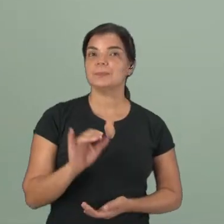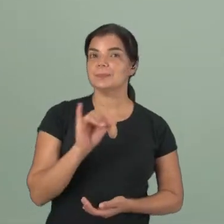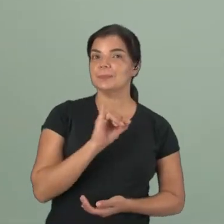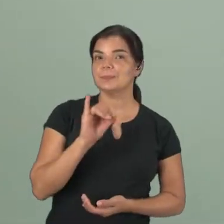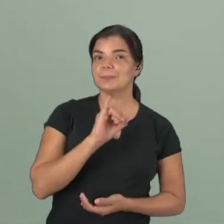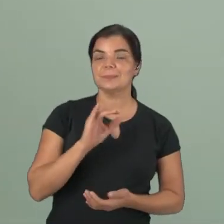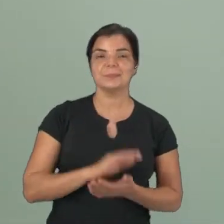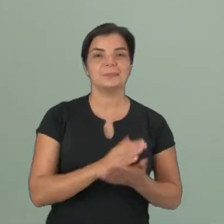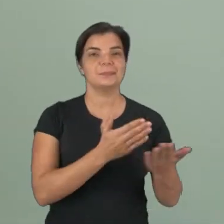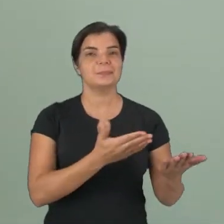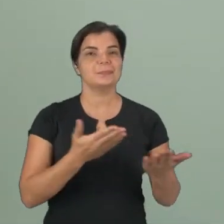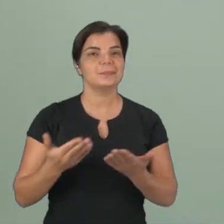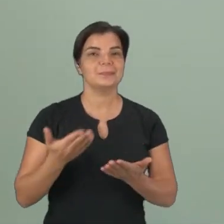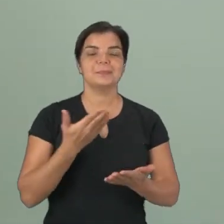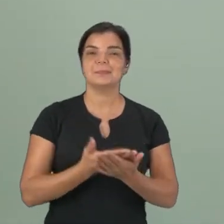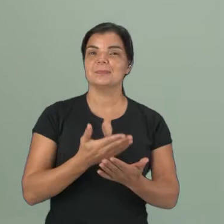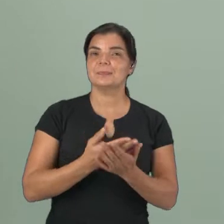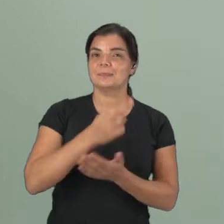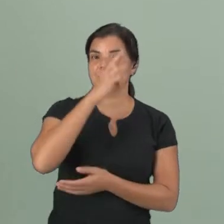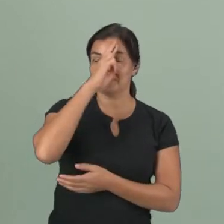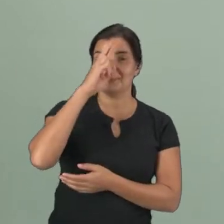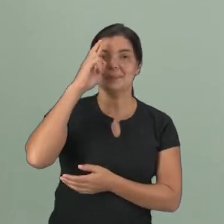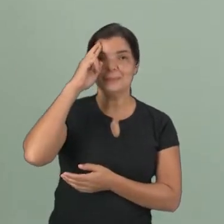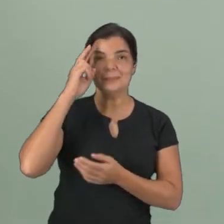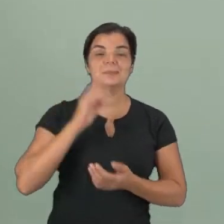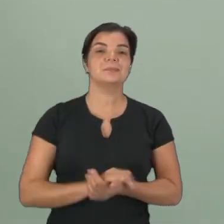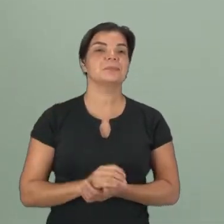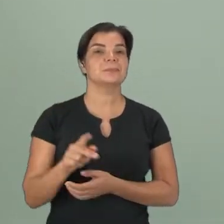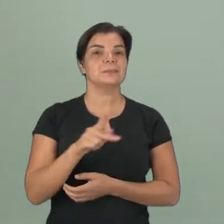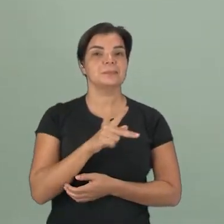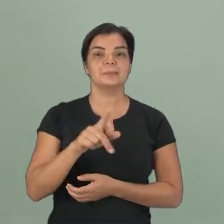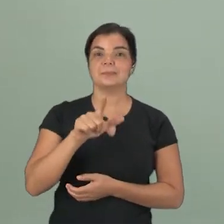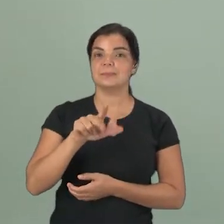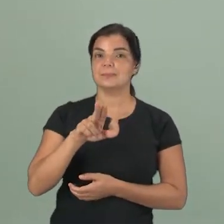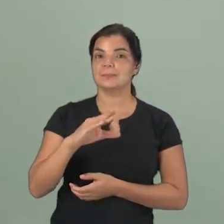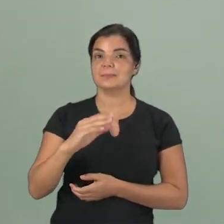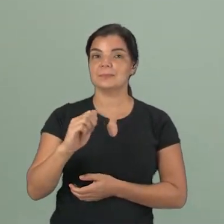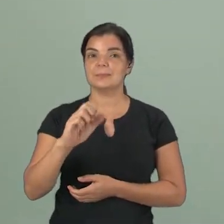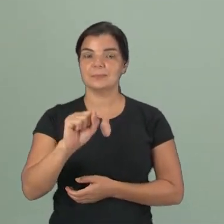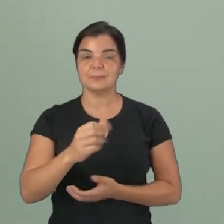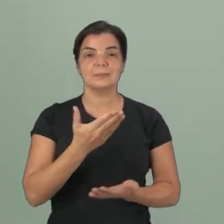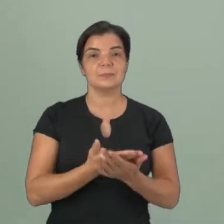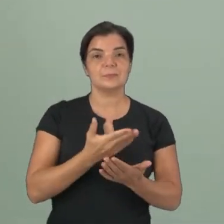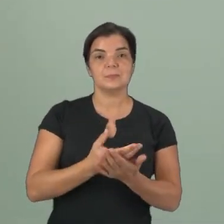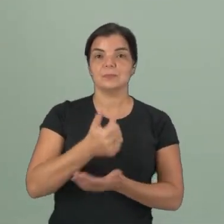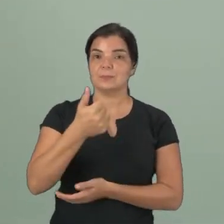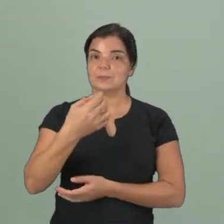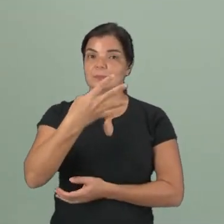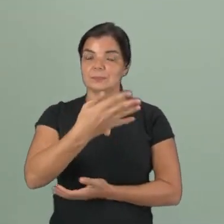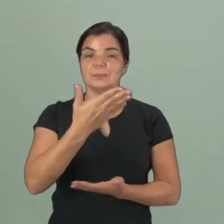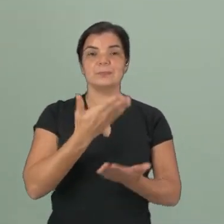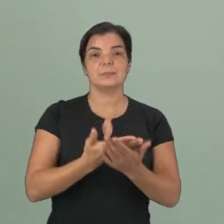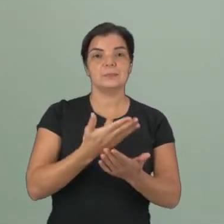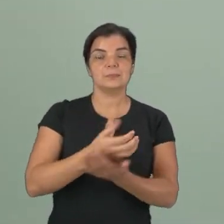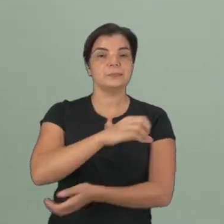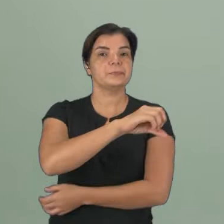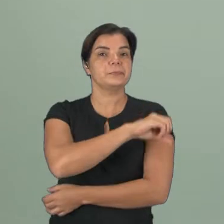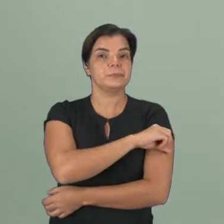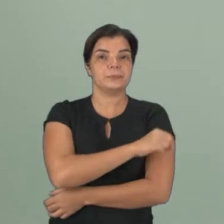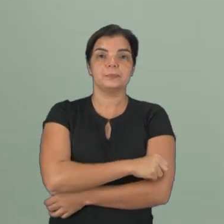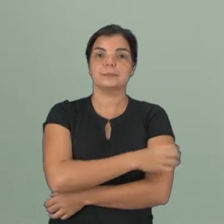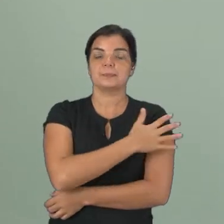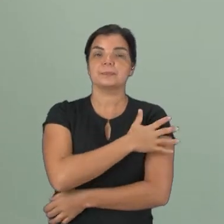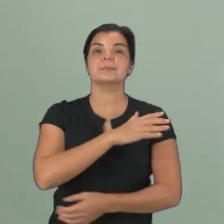Oi, galerinha, sejam muito bem-vindos a mais uma aula de História. Eu sou o professor Lucas e estamos na nossa 14ª aula para o 9º ano do